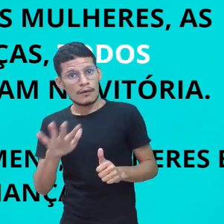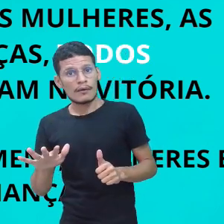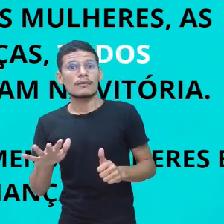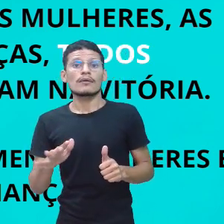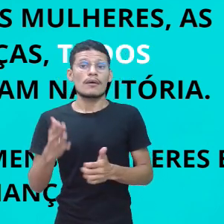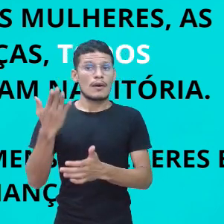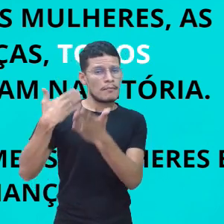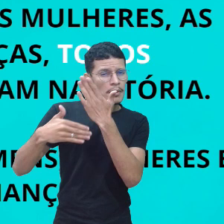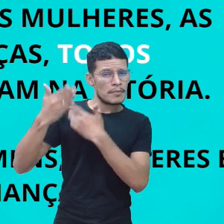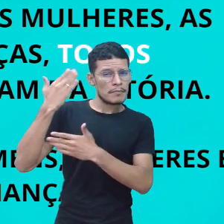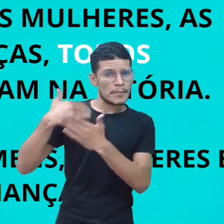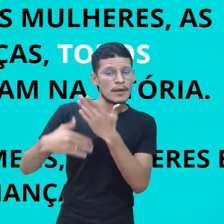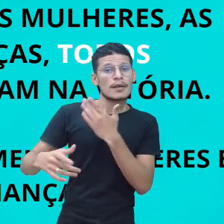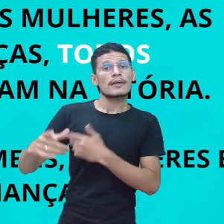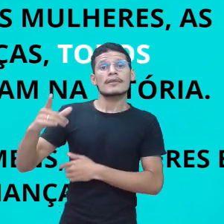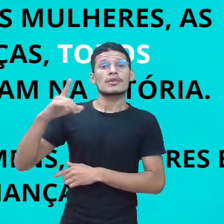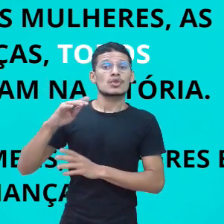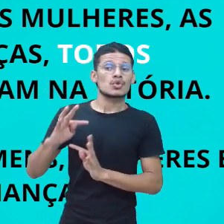crianças,